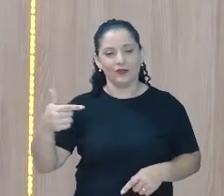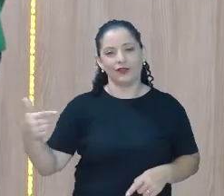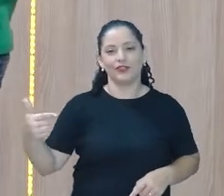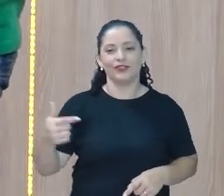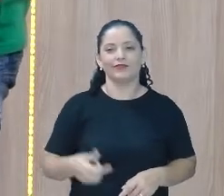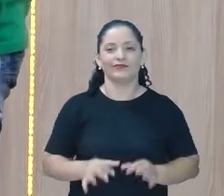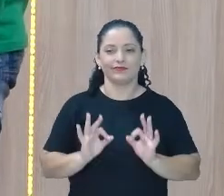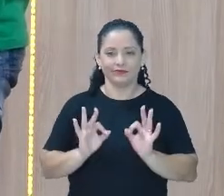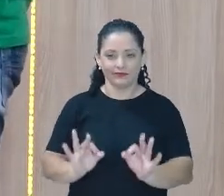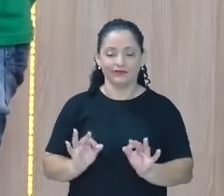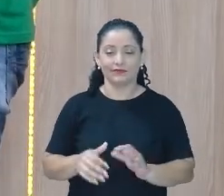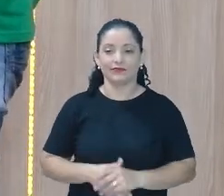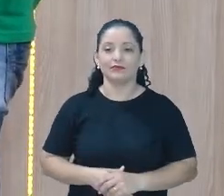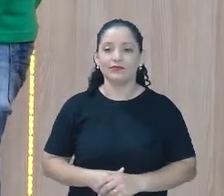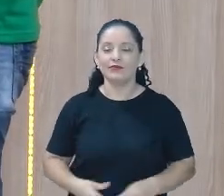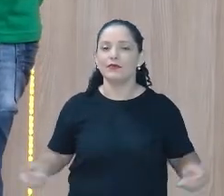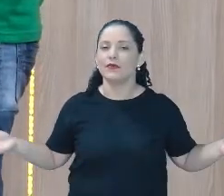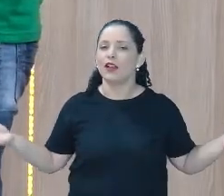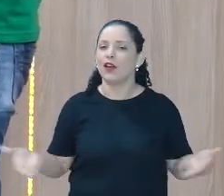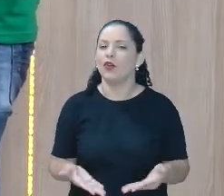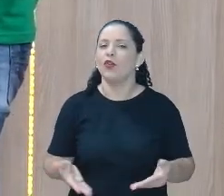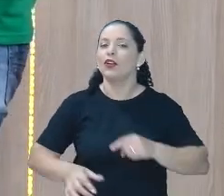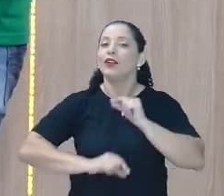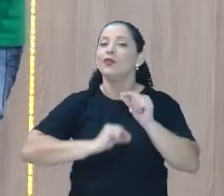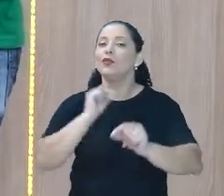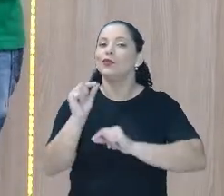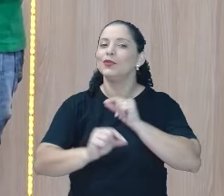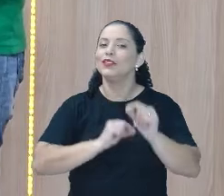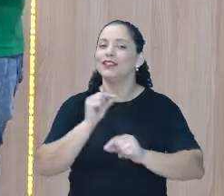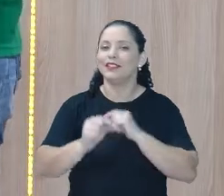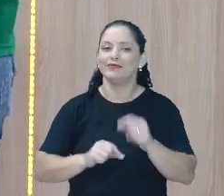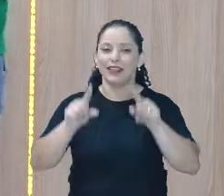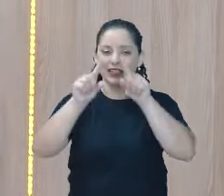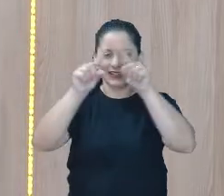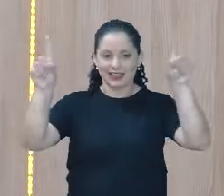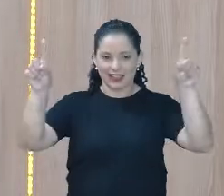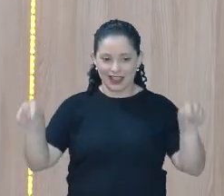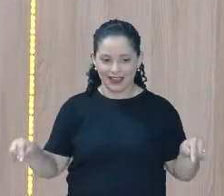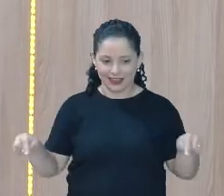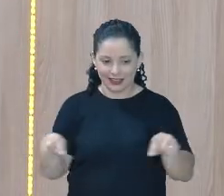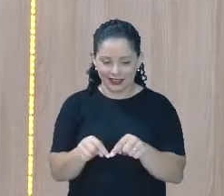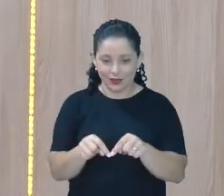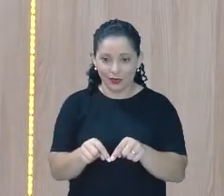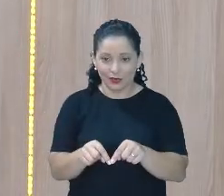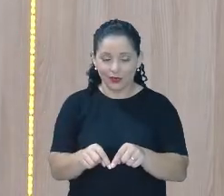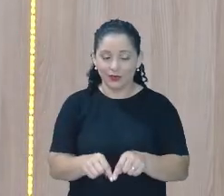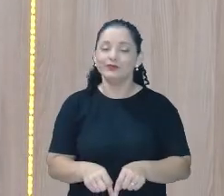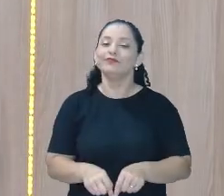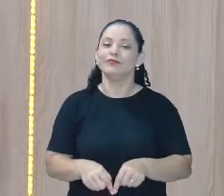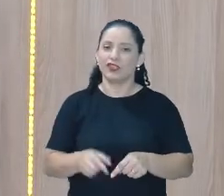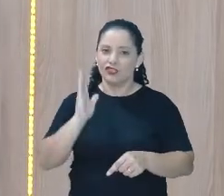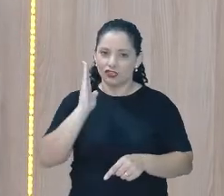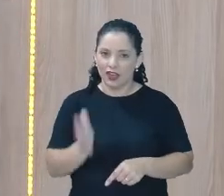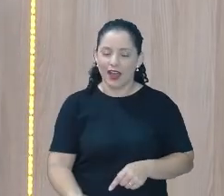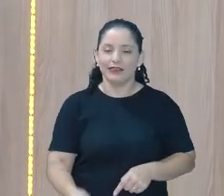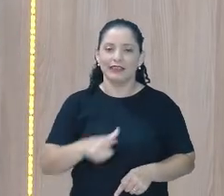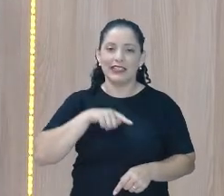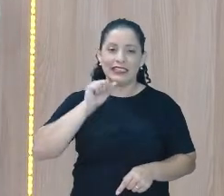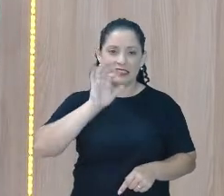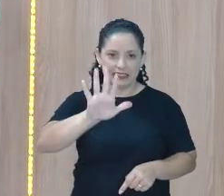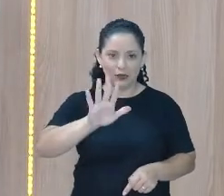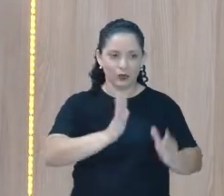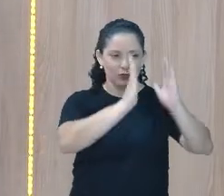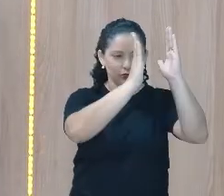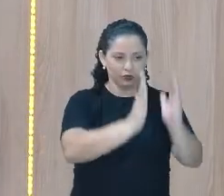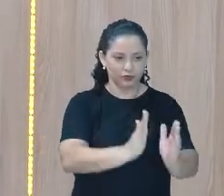Beleza? Vamos lá. Agora eu vou fazer o seguinte, vou pegar esse mesmo retângulo aí, dividido em 5